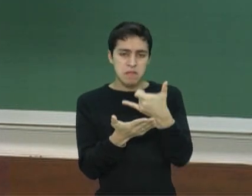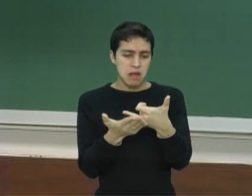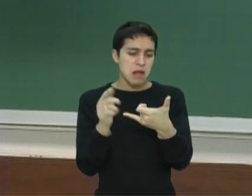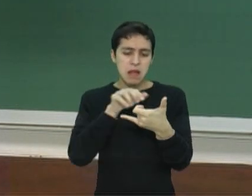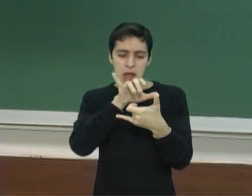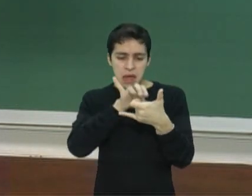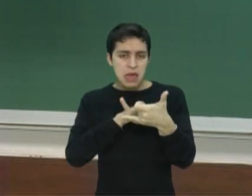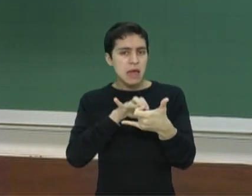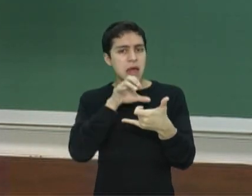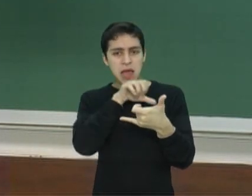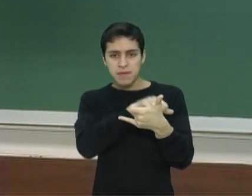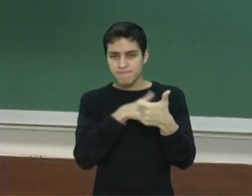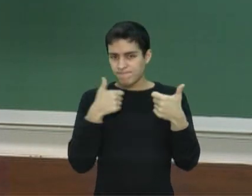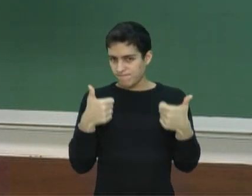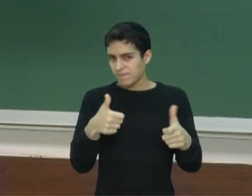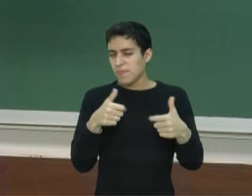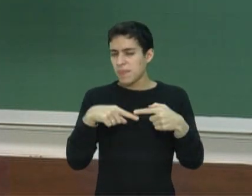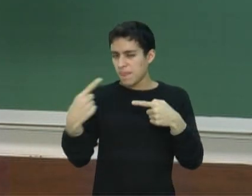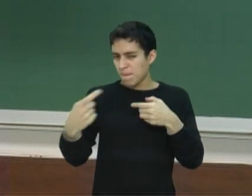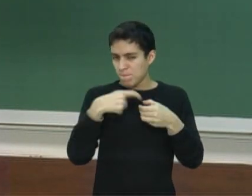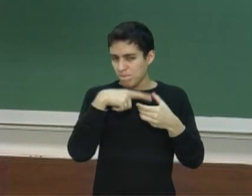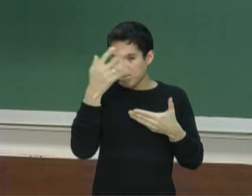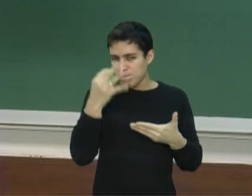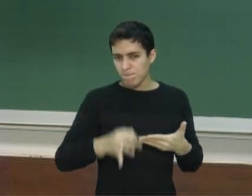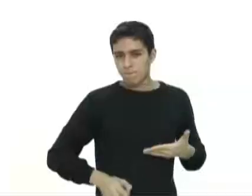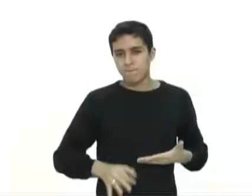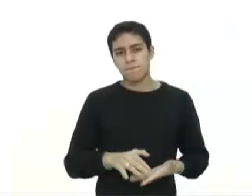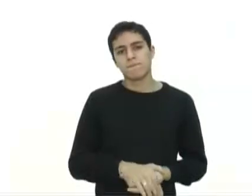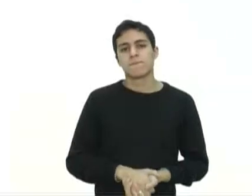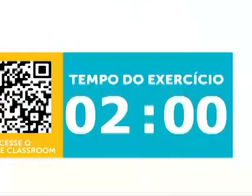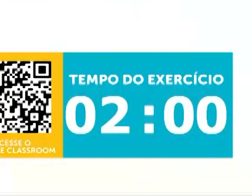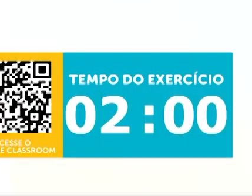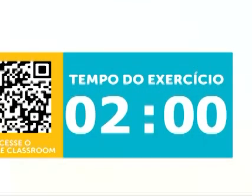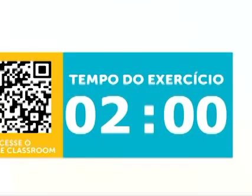bem rápido, bem agilizado. Já voltamos para corrigir.